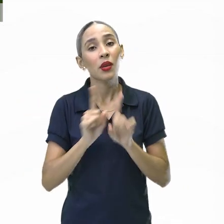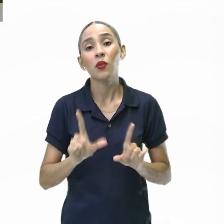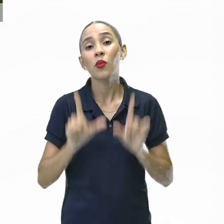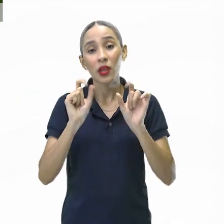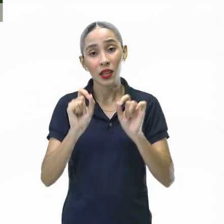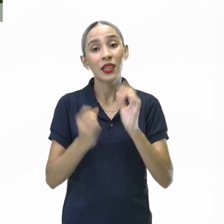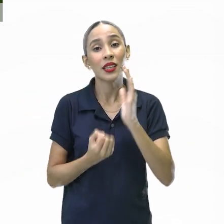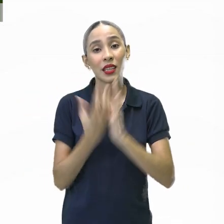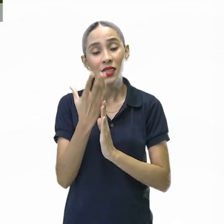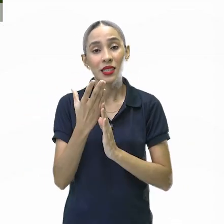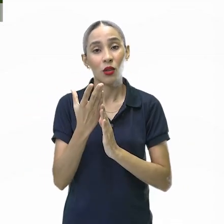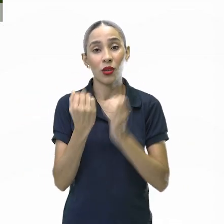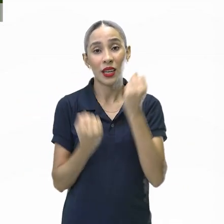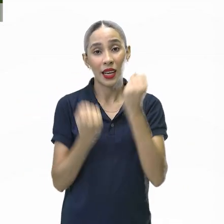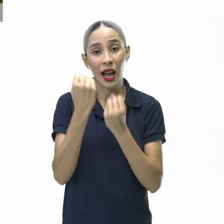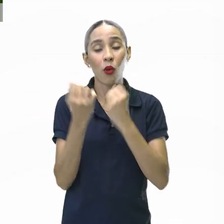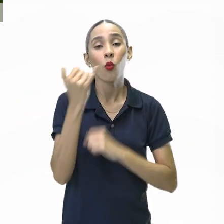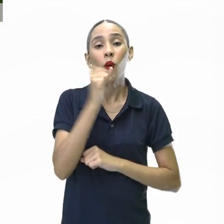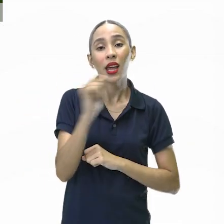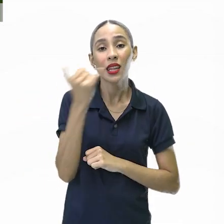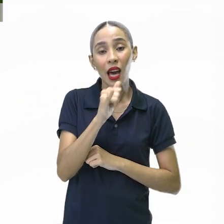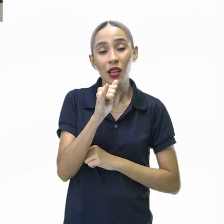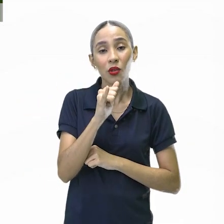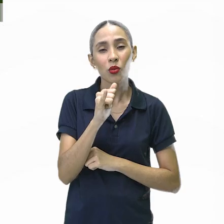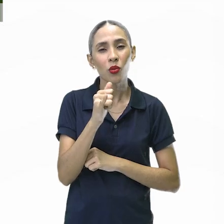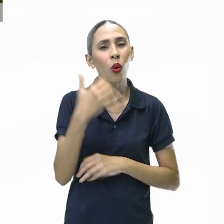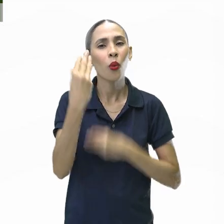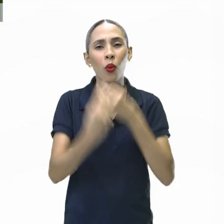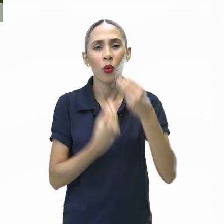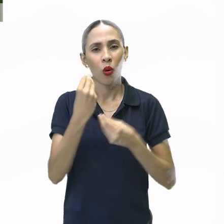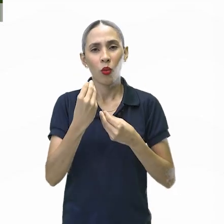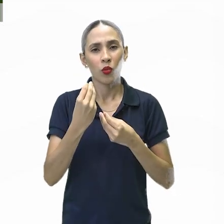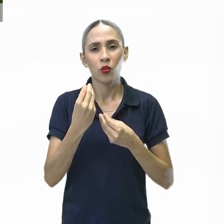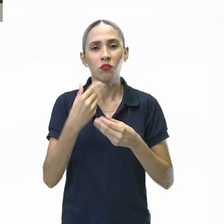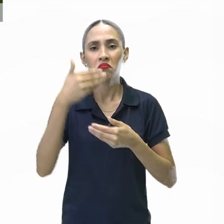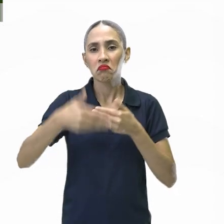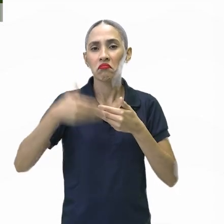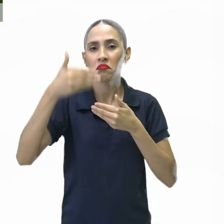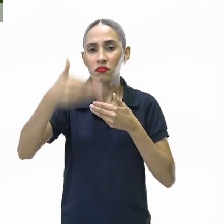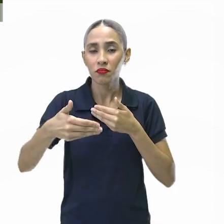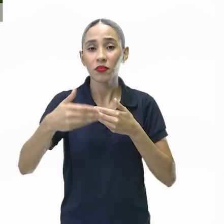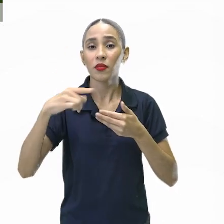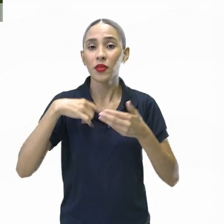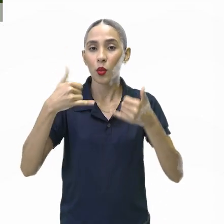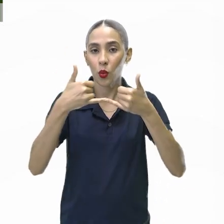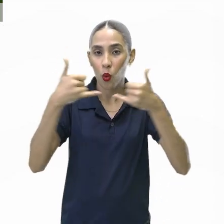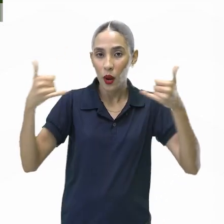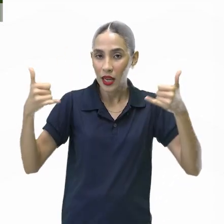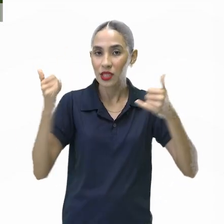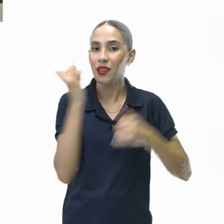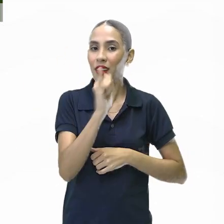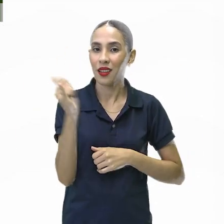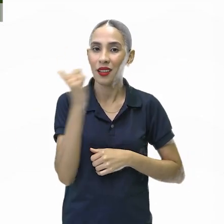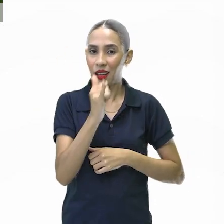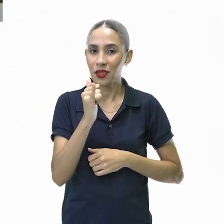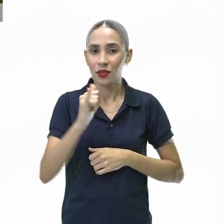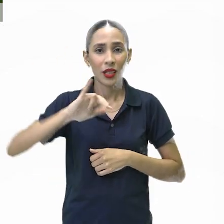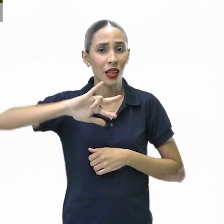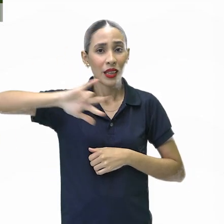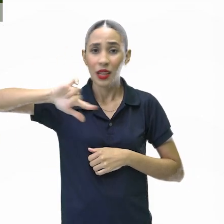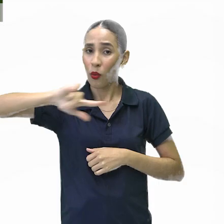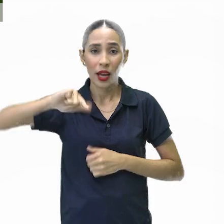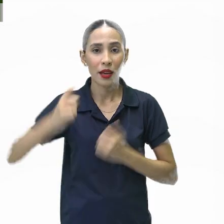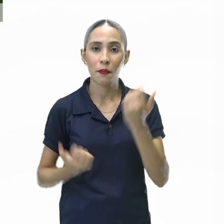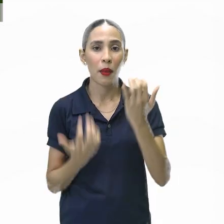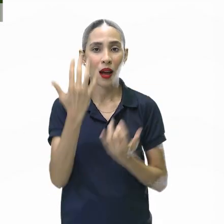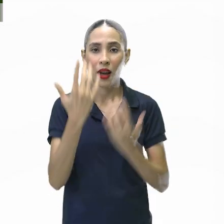a fabricação de carros elétricos. Eles funcionam por meio de uma corrente elétrica e não pela queima de